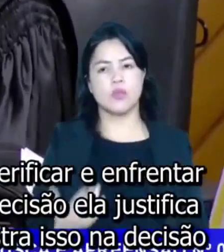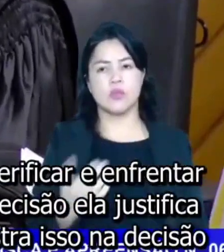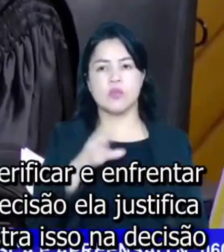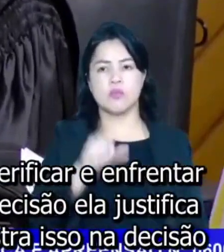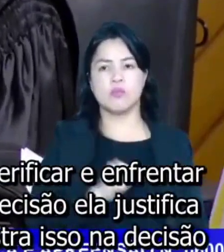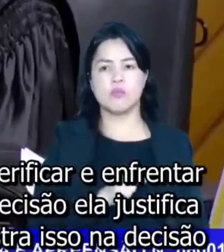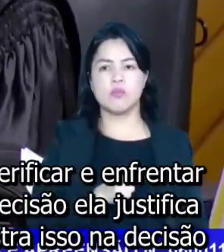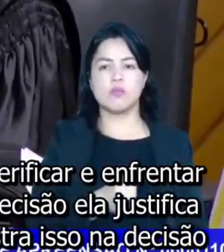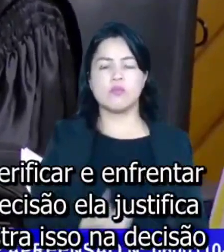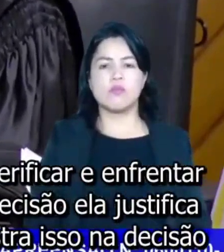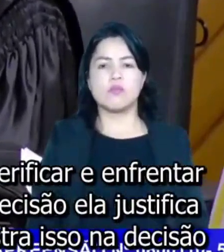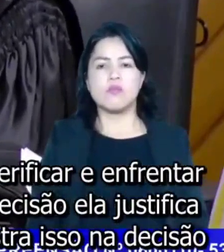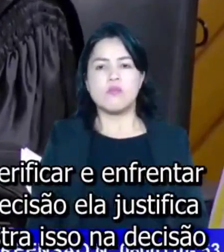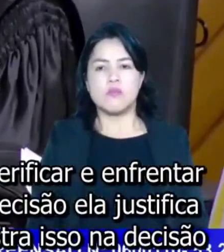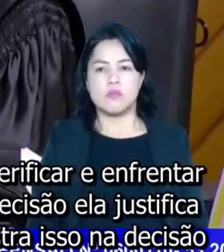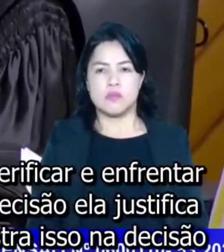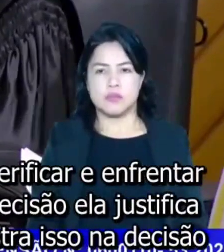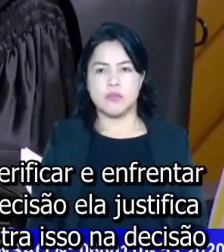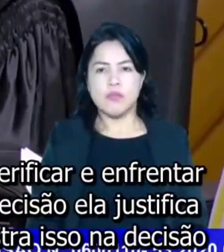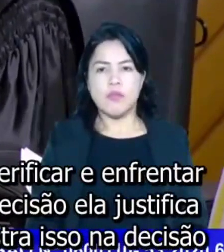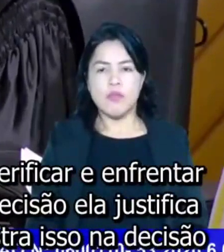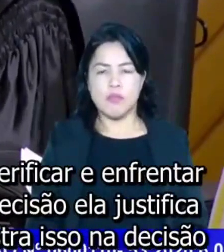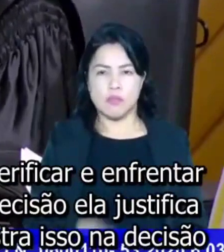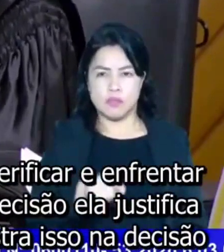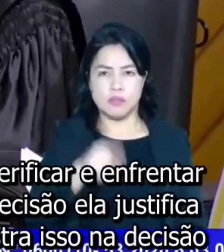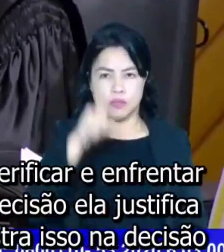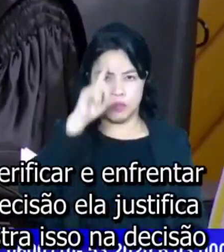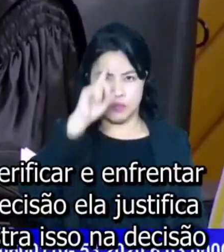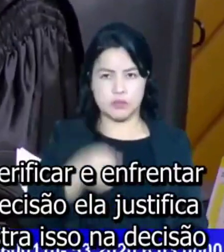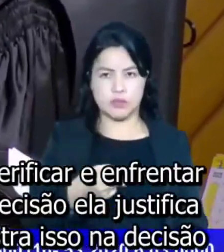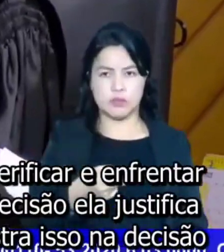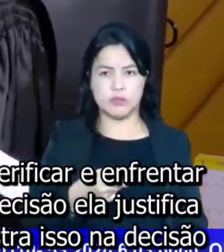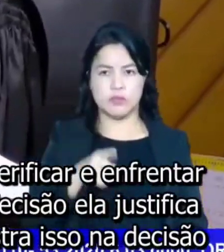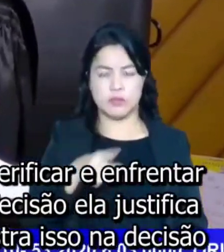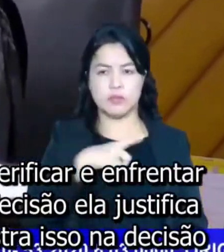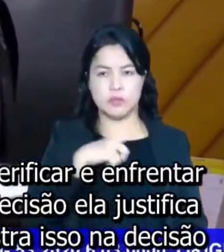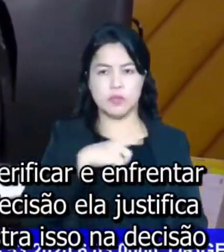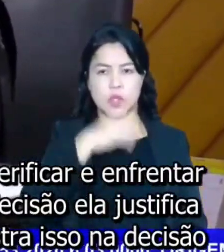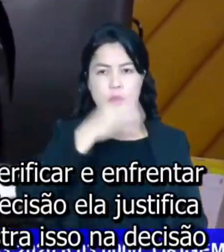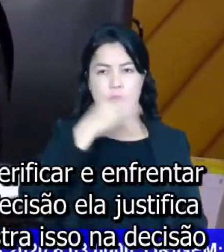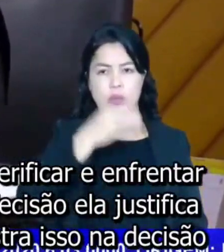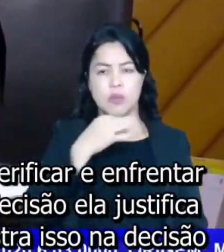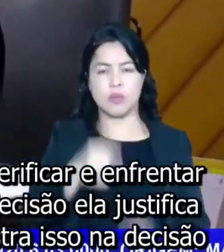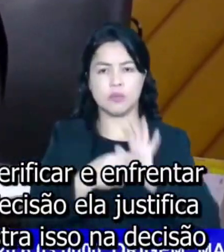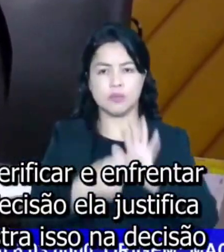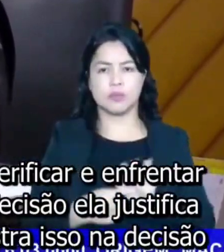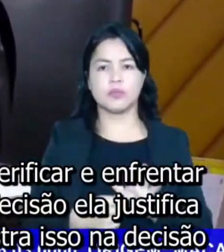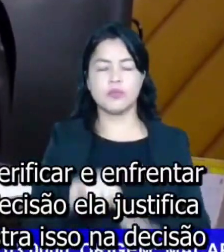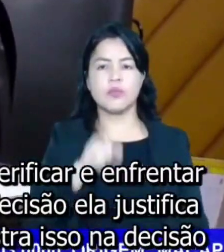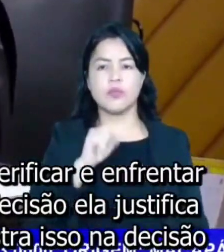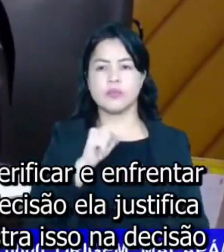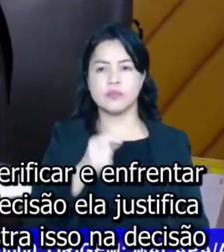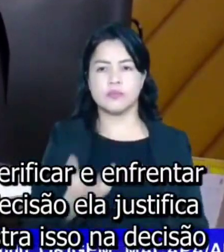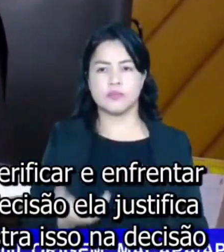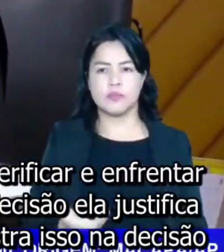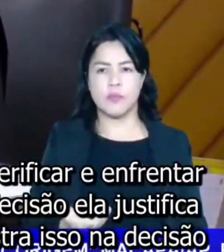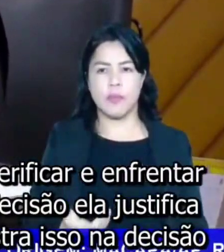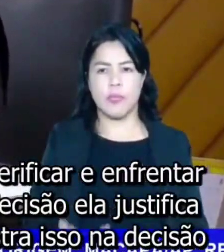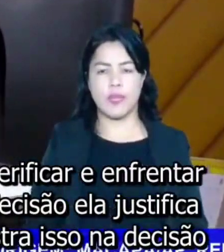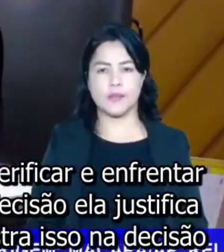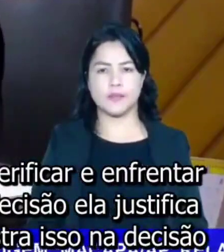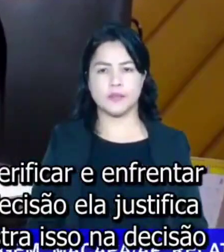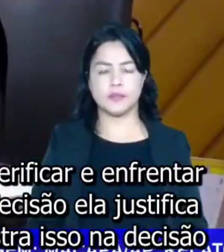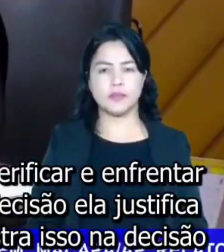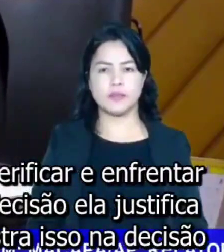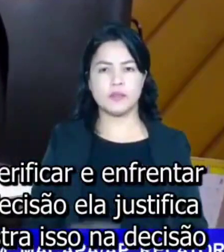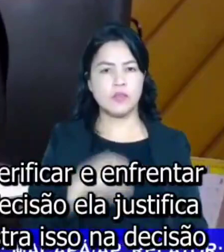buscas pretendidas, ela, na decisão, ela justifica, né, com base naquilo que